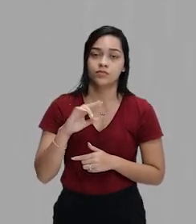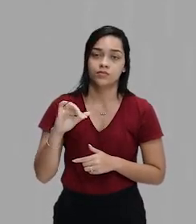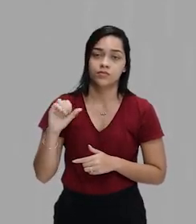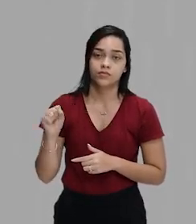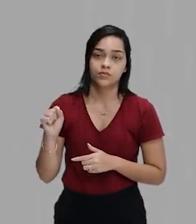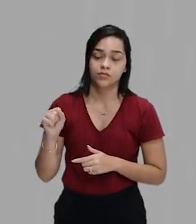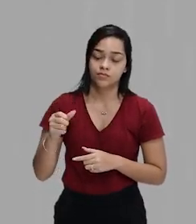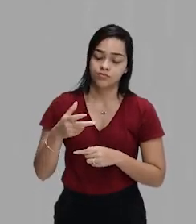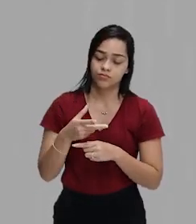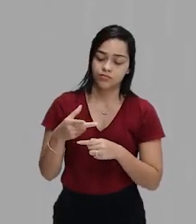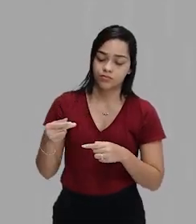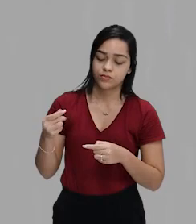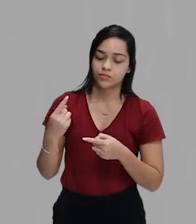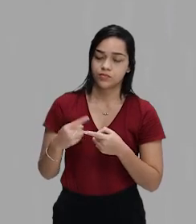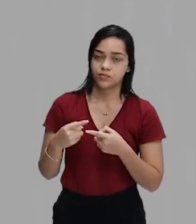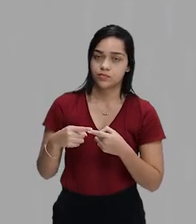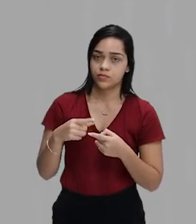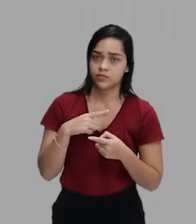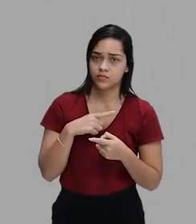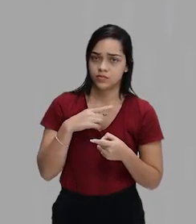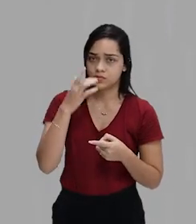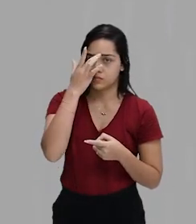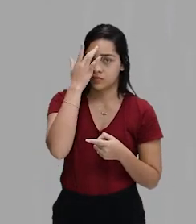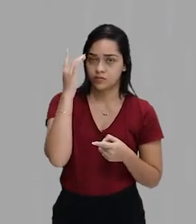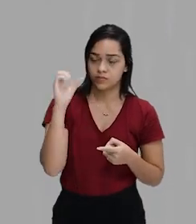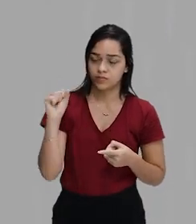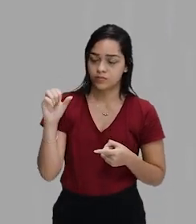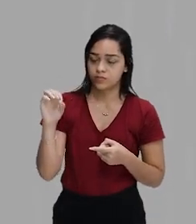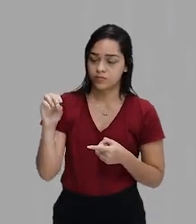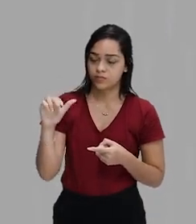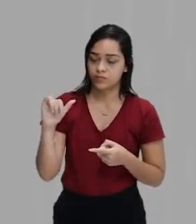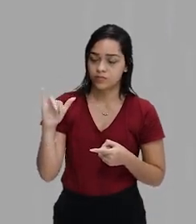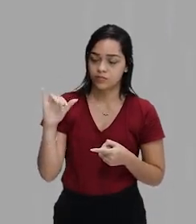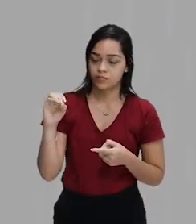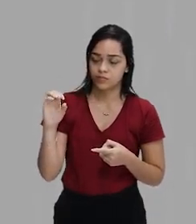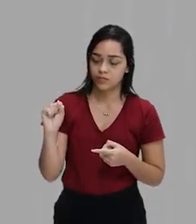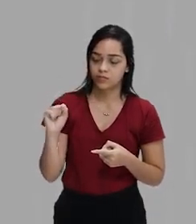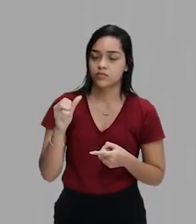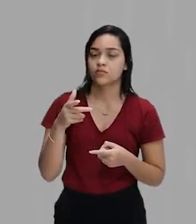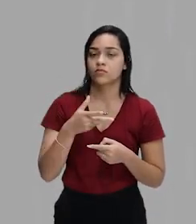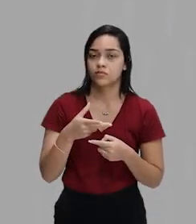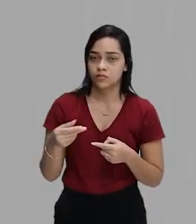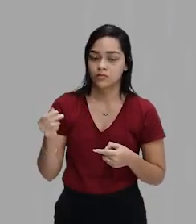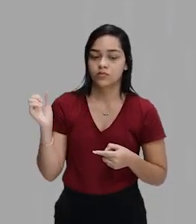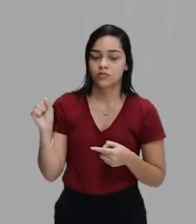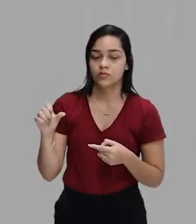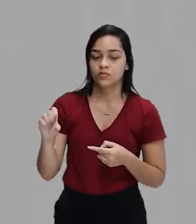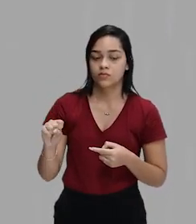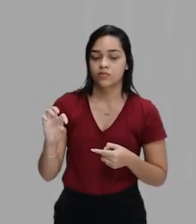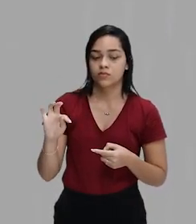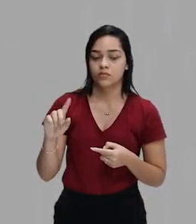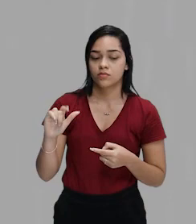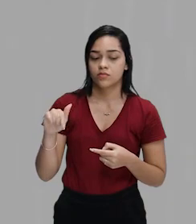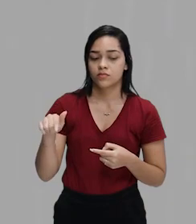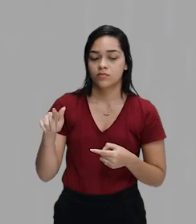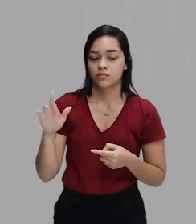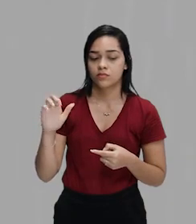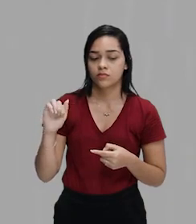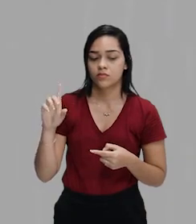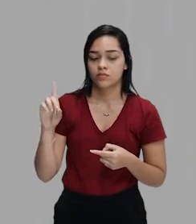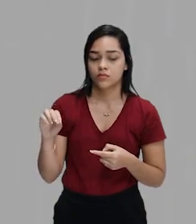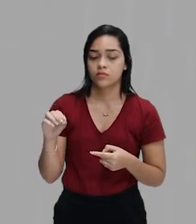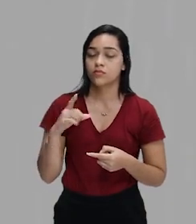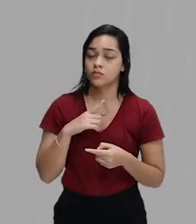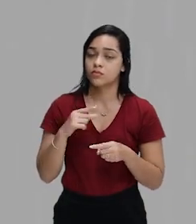foi vitoriosa por parte dos soviéticos. Os soviéticos venceram Stalingrado. Os